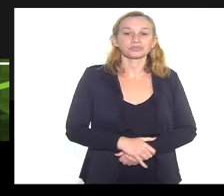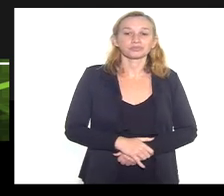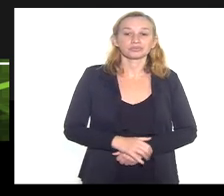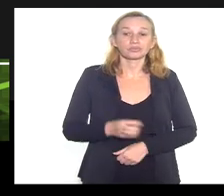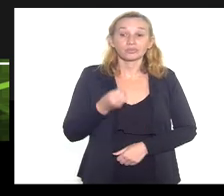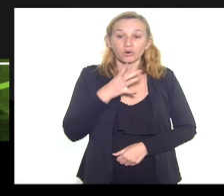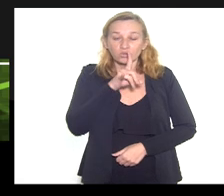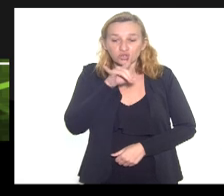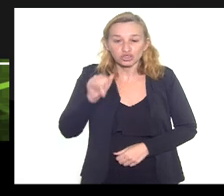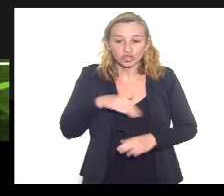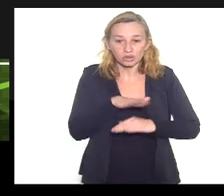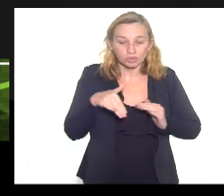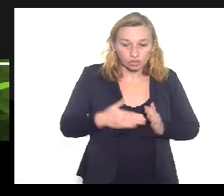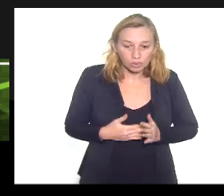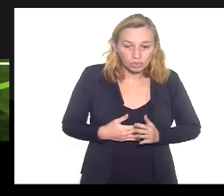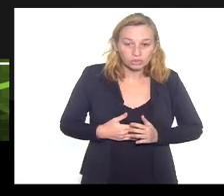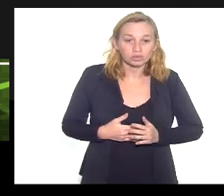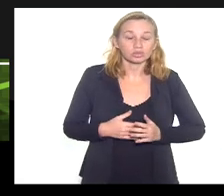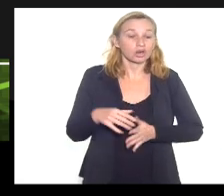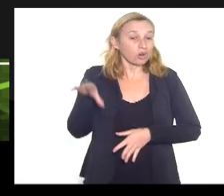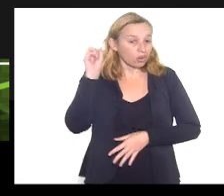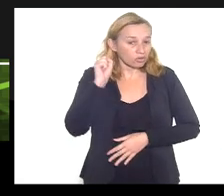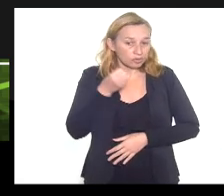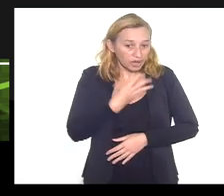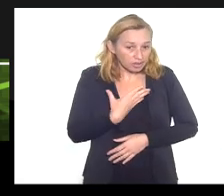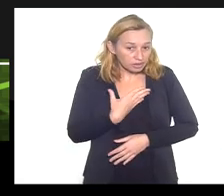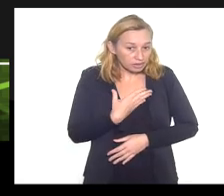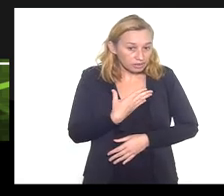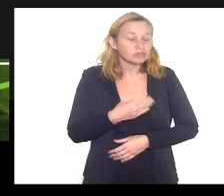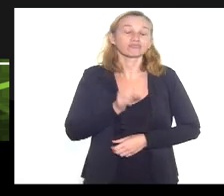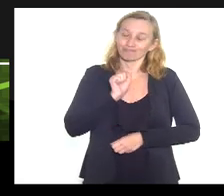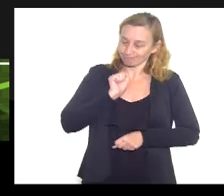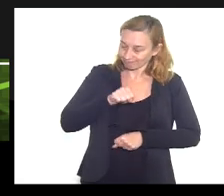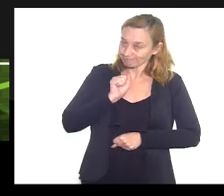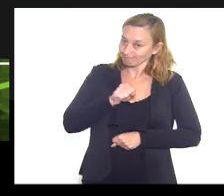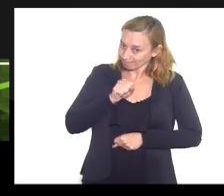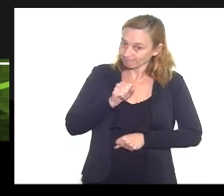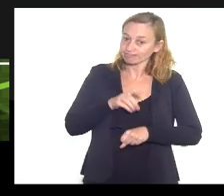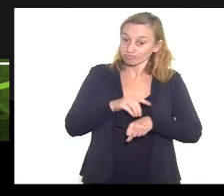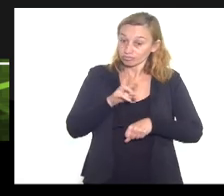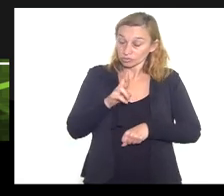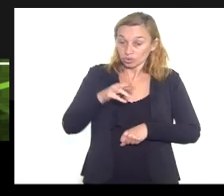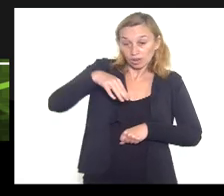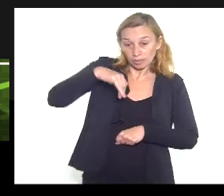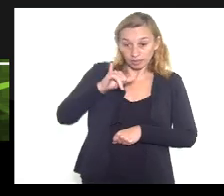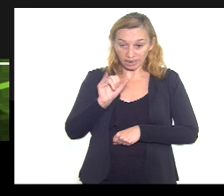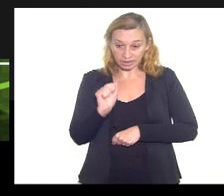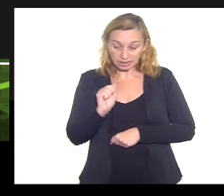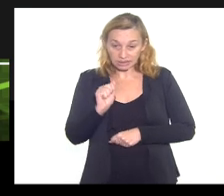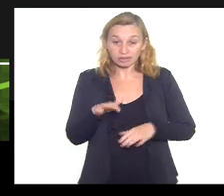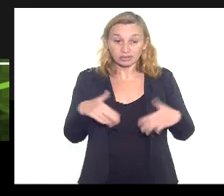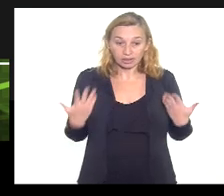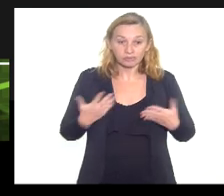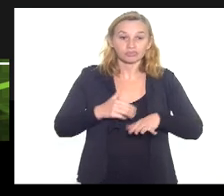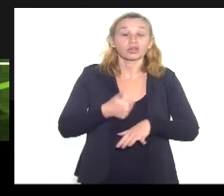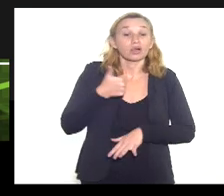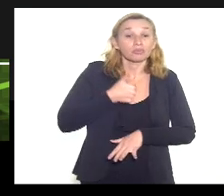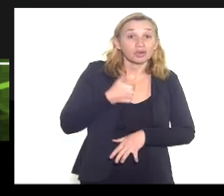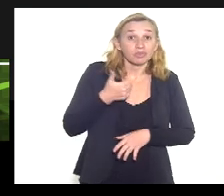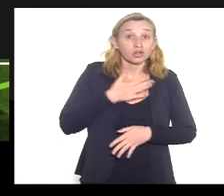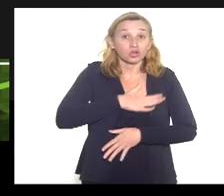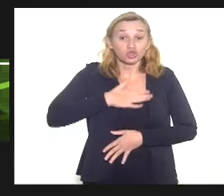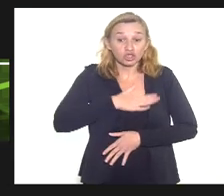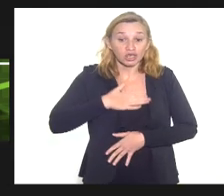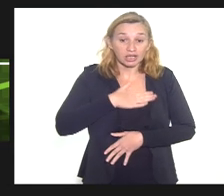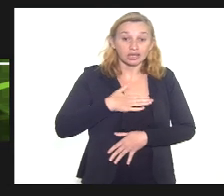Olá, bom dia a todos. Todos conseguem me escutar bem? Muito bem, doutora Márcia. Olá, então, Primeiramente,